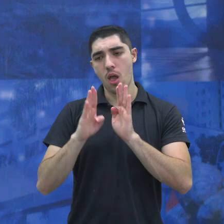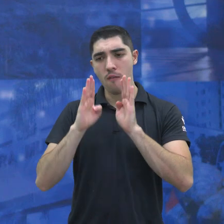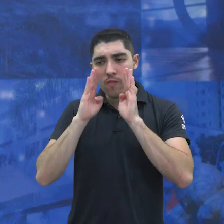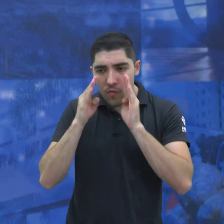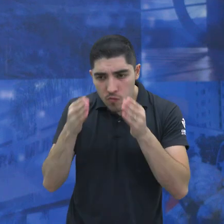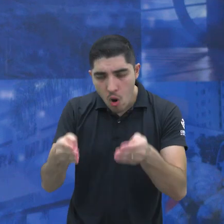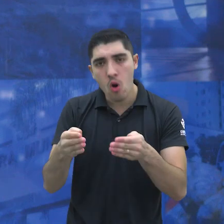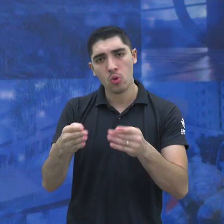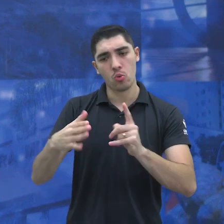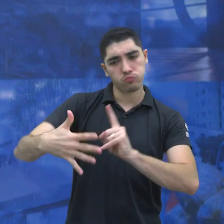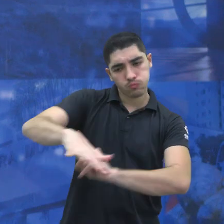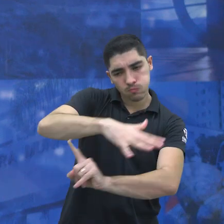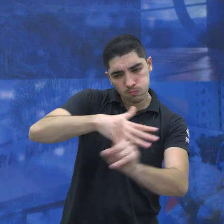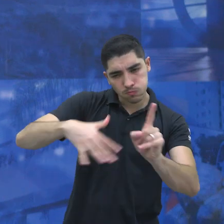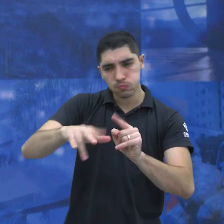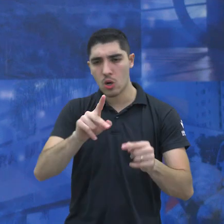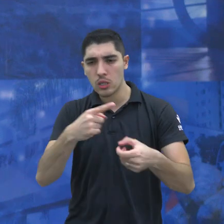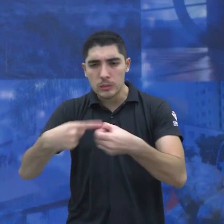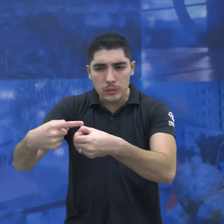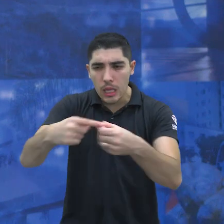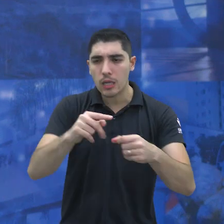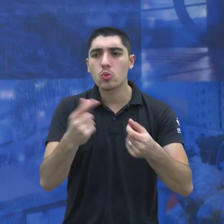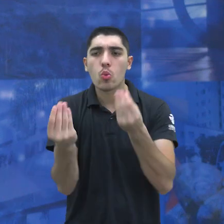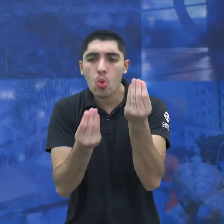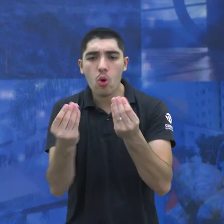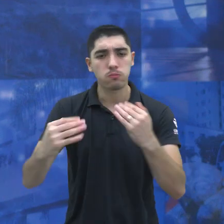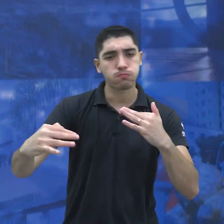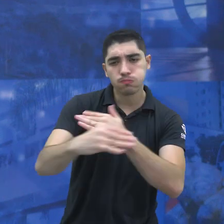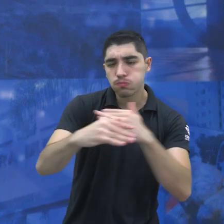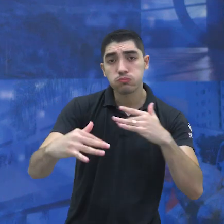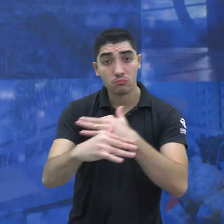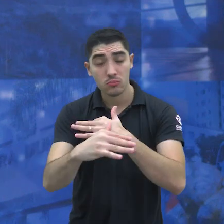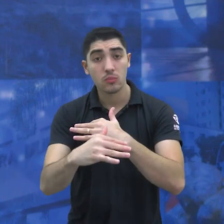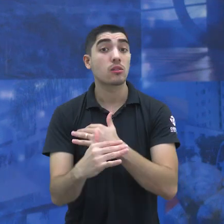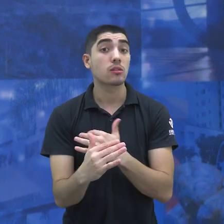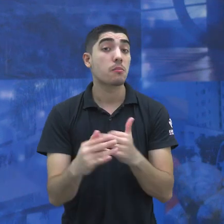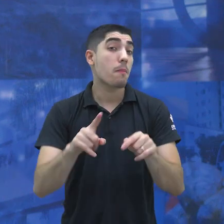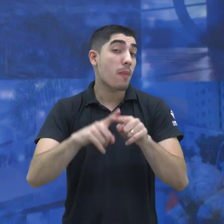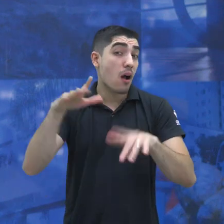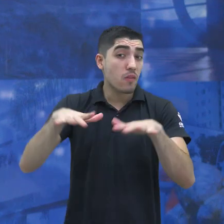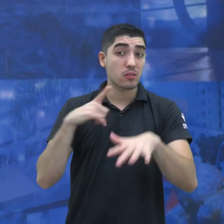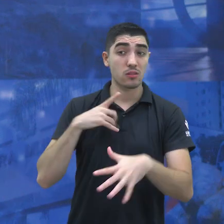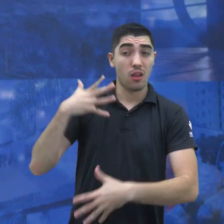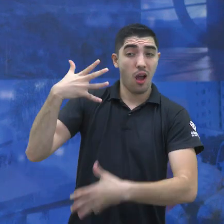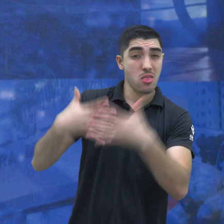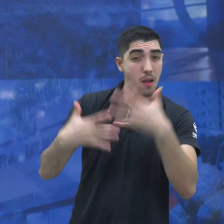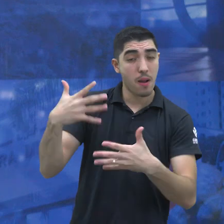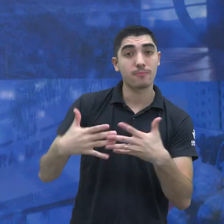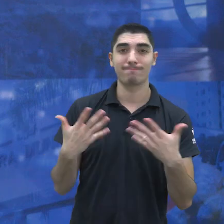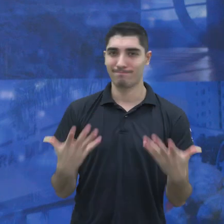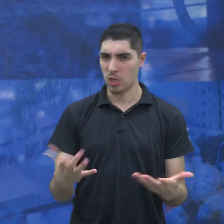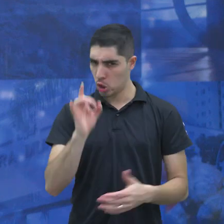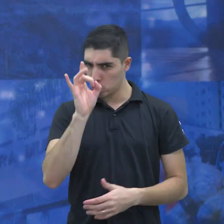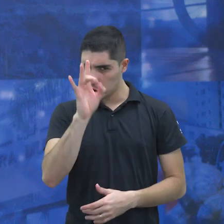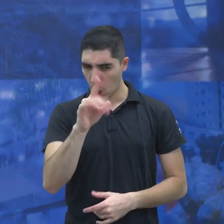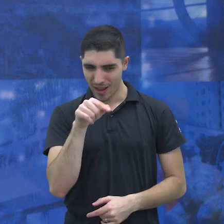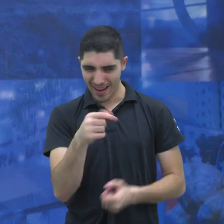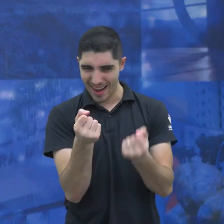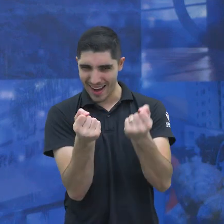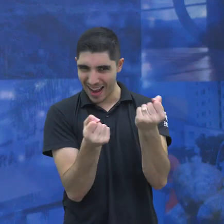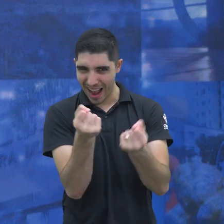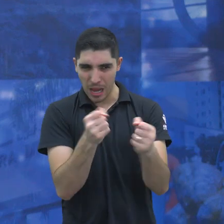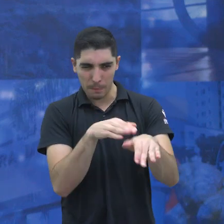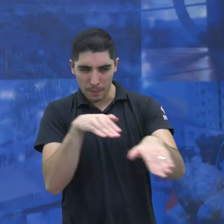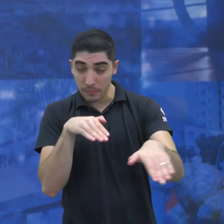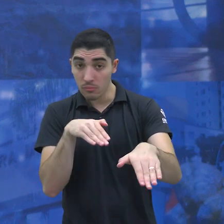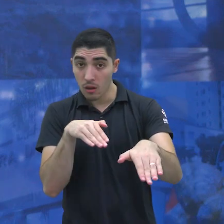obras viárias realizadas na cidade não estão dificultando o tráfego dos cidadãos no dia a dia. E esse trabalho não é só